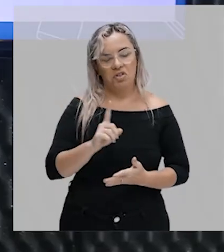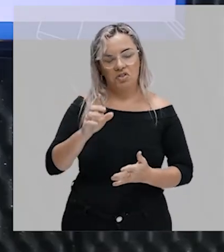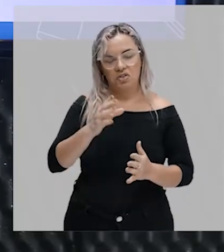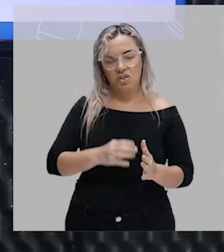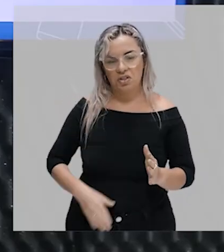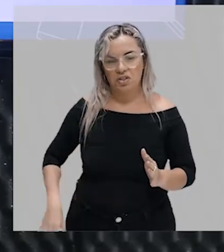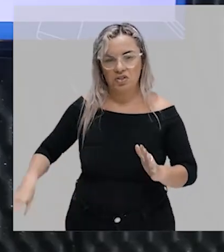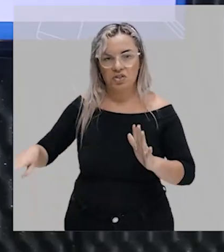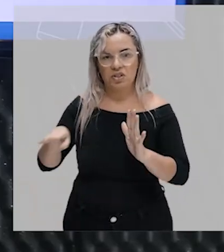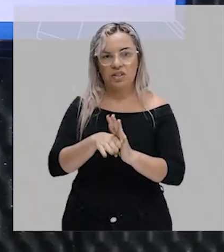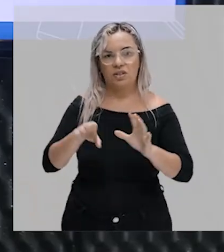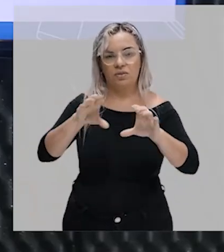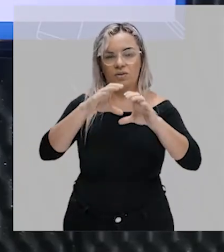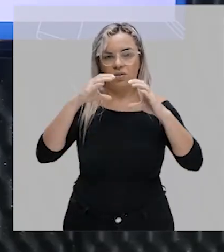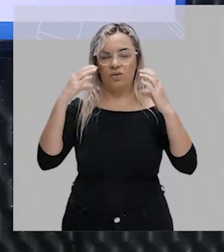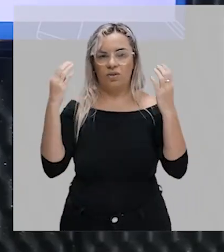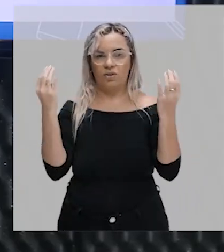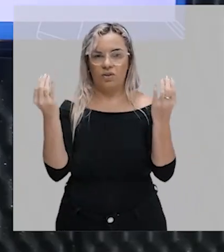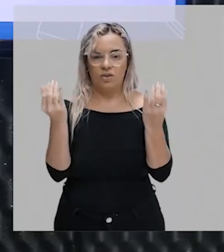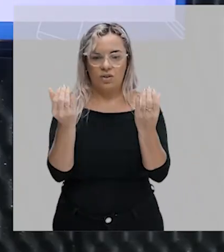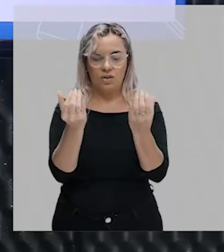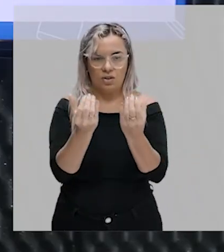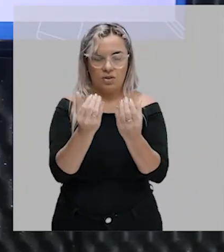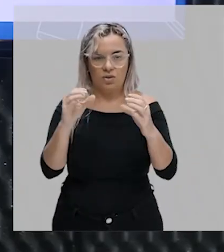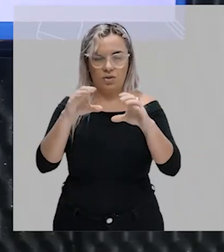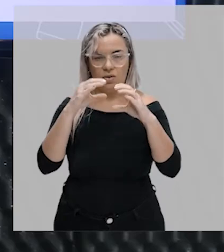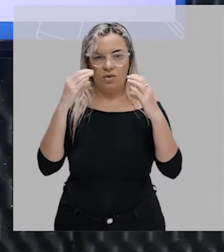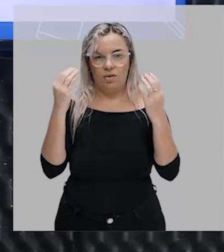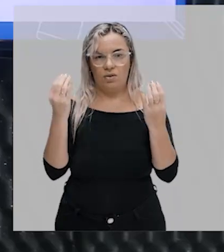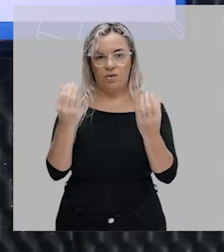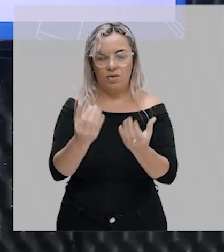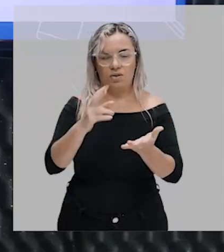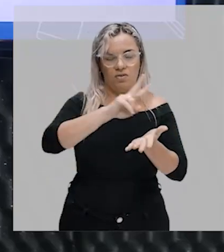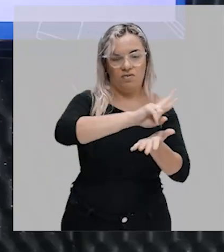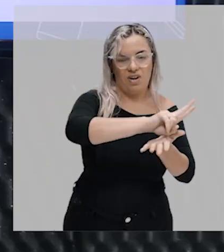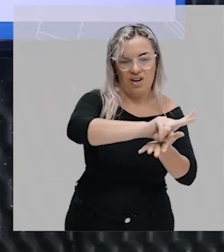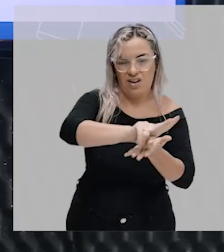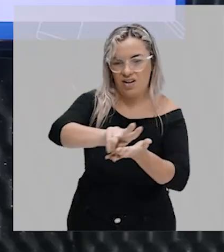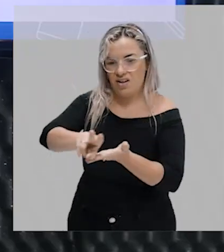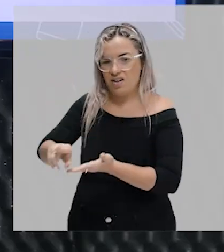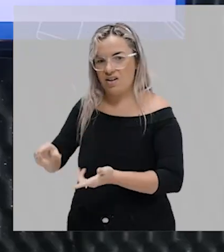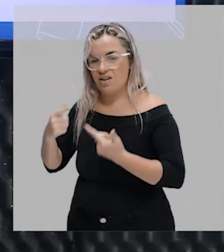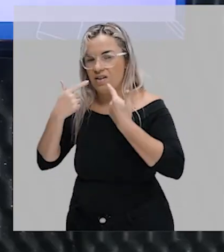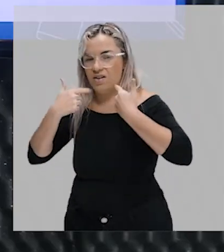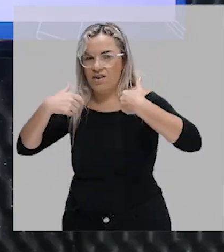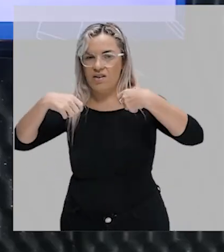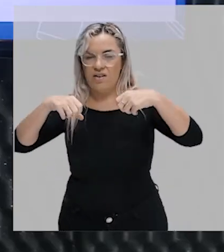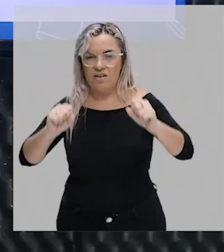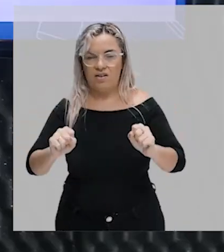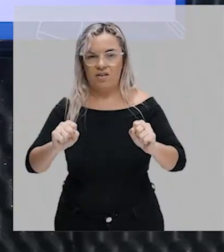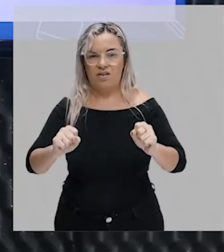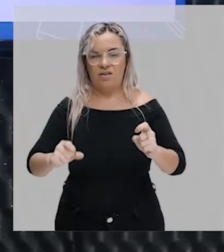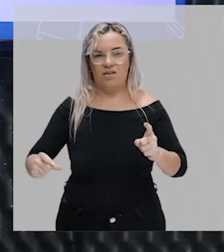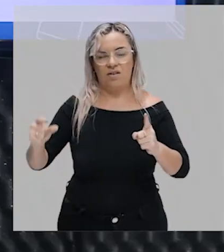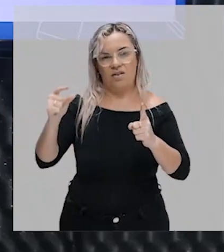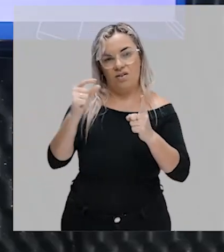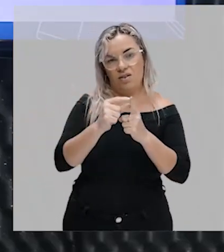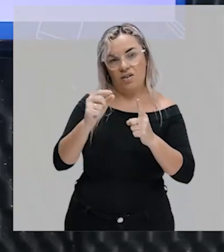serve também para a questão de polos, para a questão de variação linguística, para a questão de expressões que só se